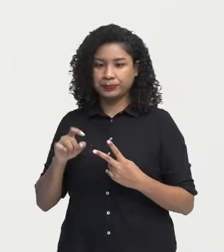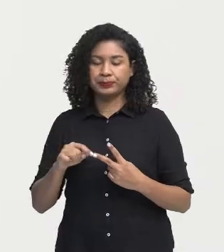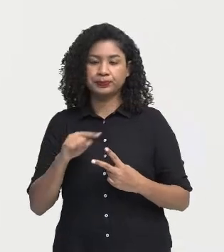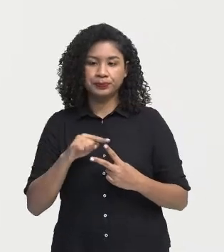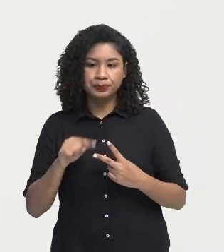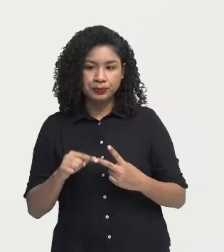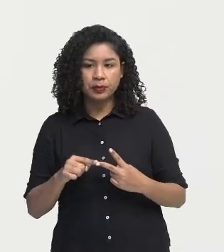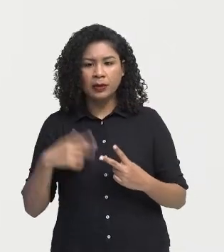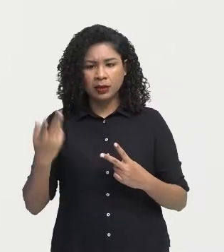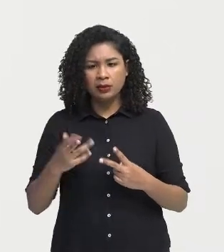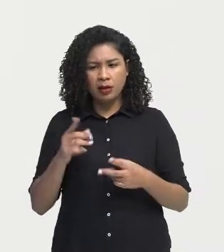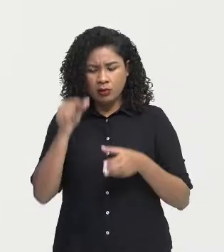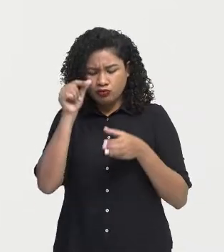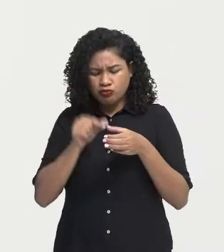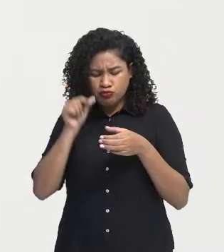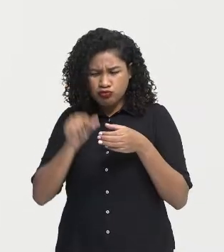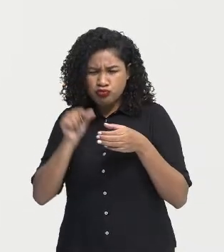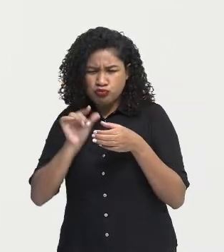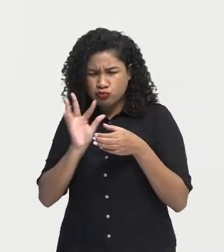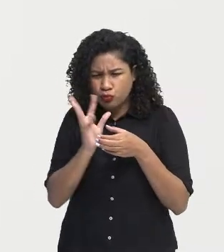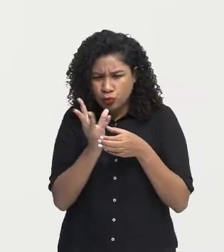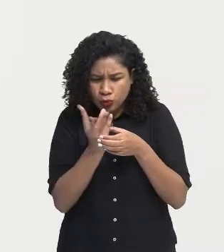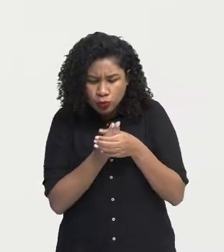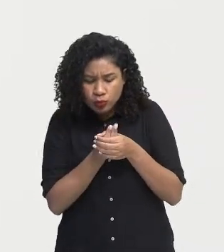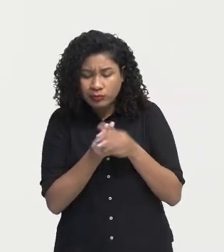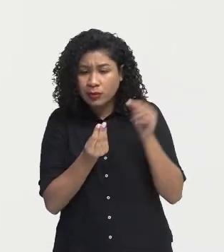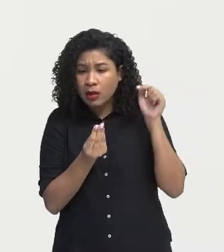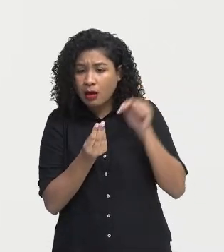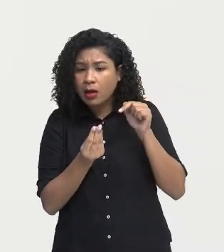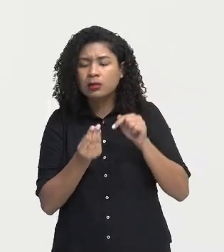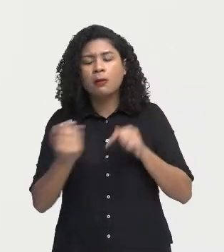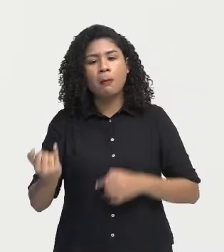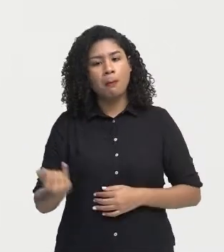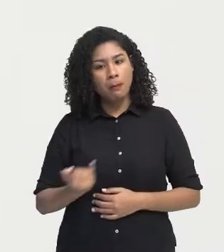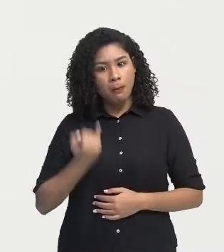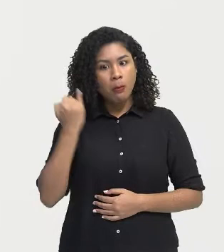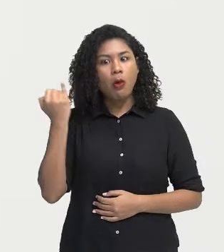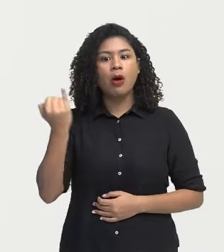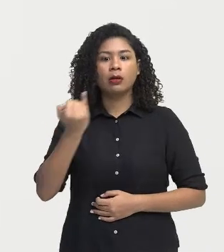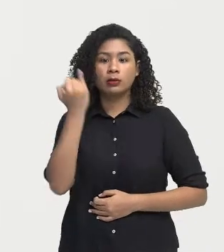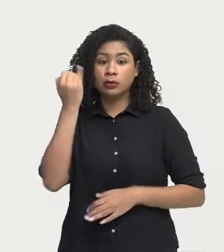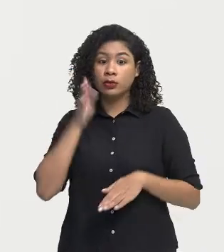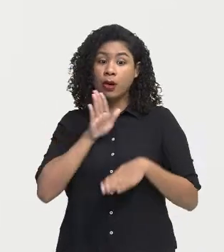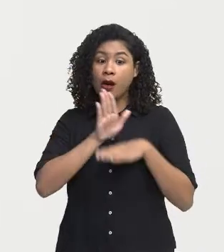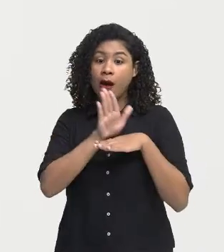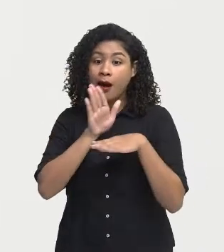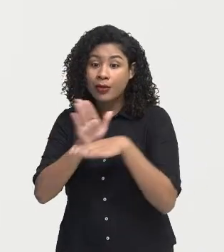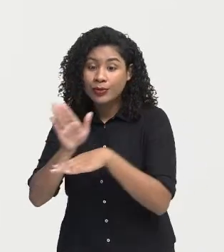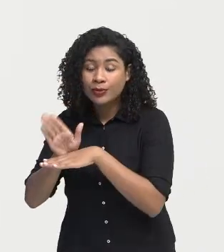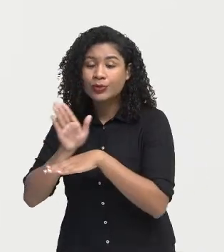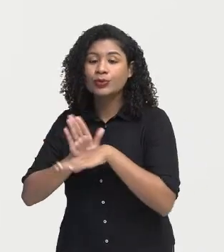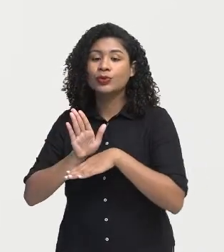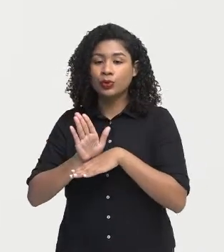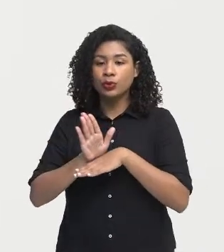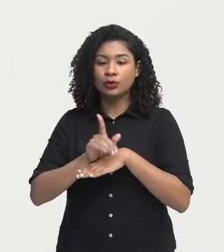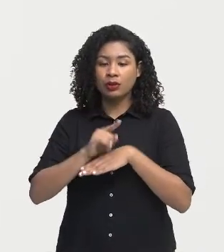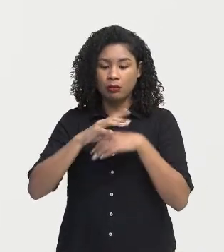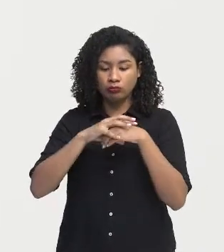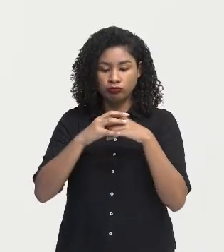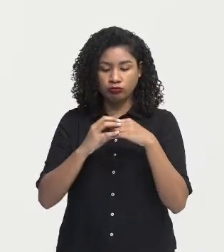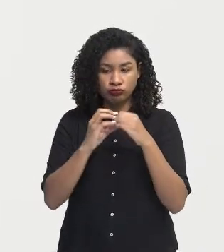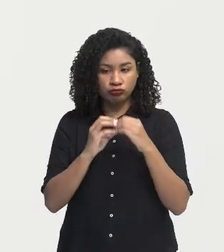são bem importantes, tá? Porque ele vai conseguir auxiliar ali os fusos para que ocorra essa